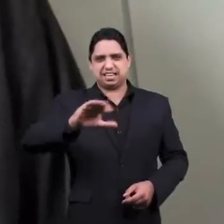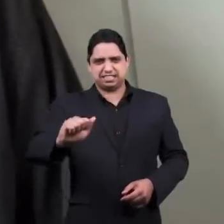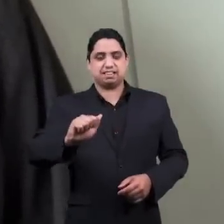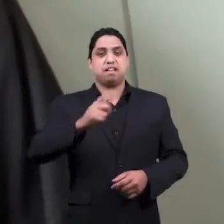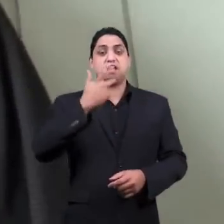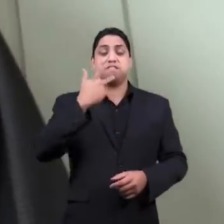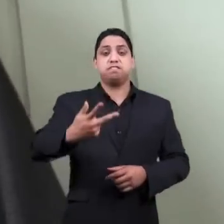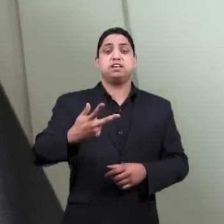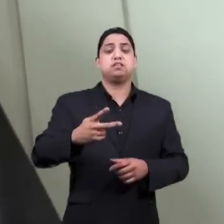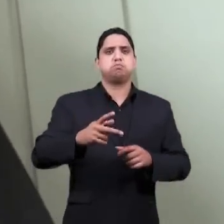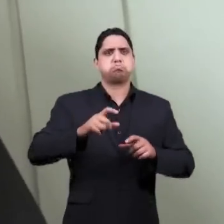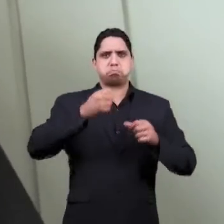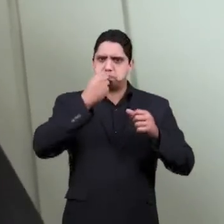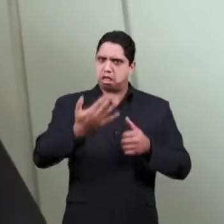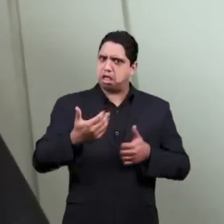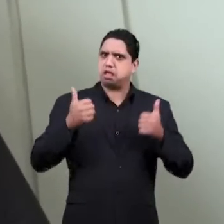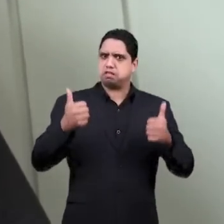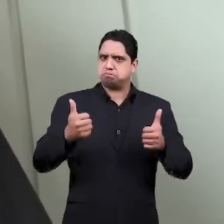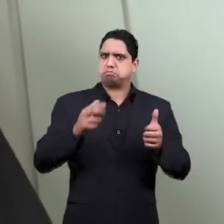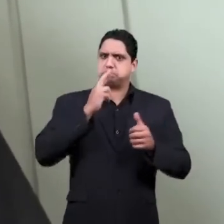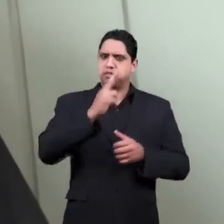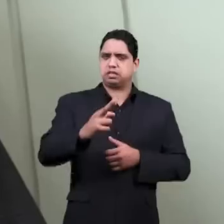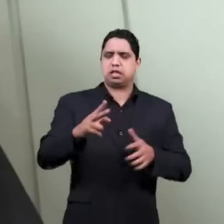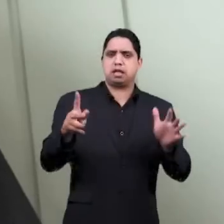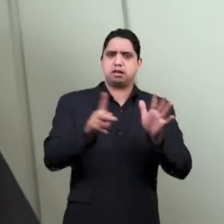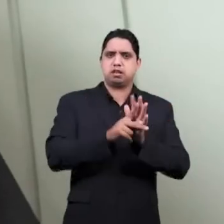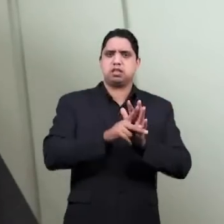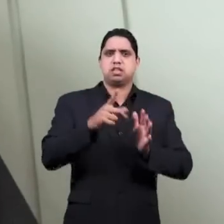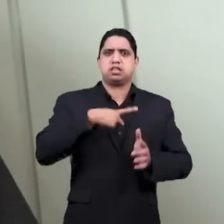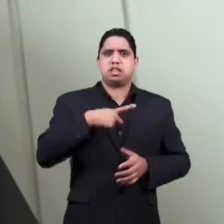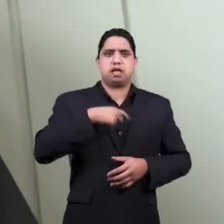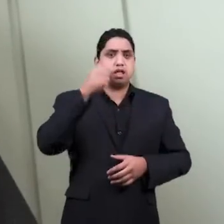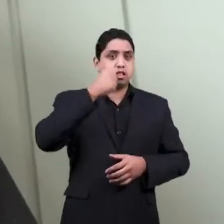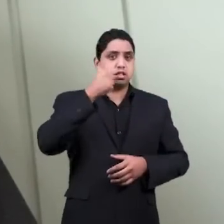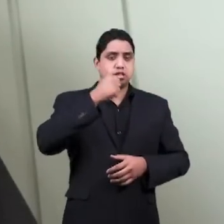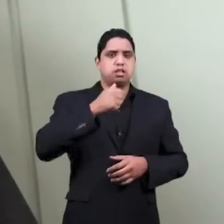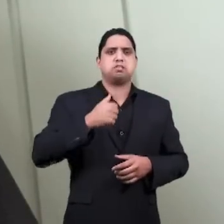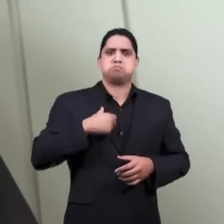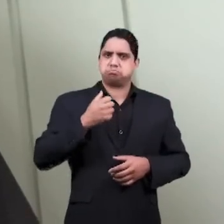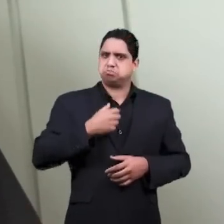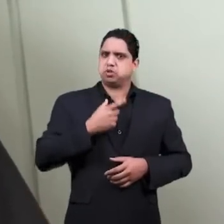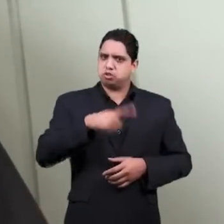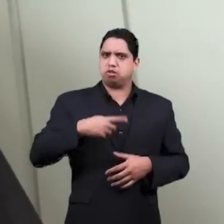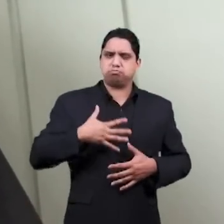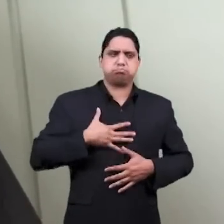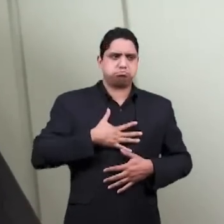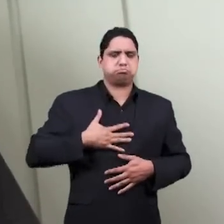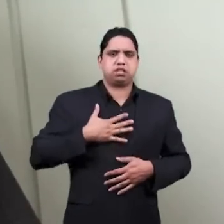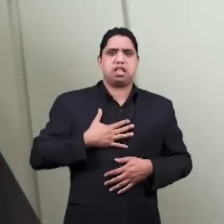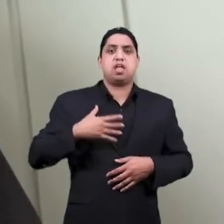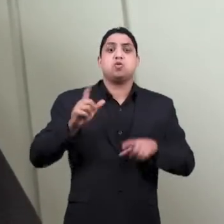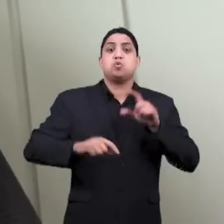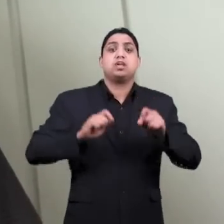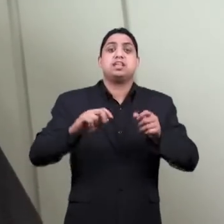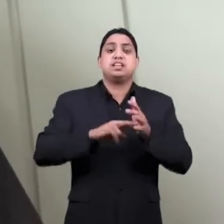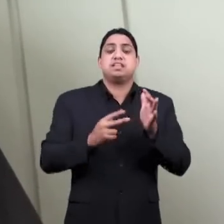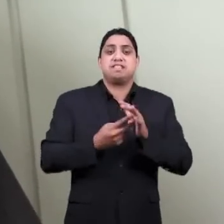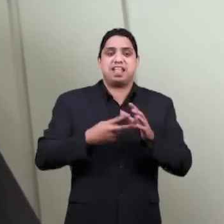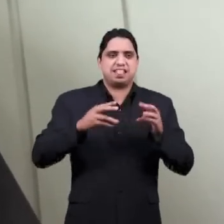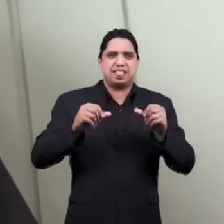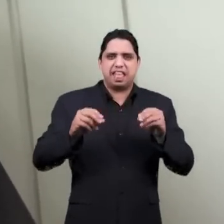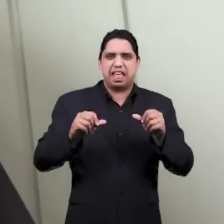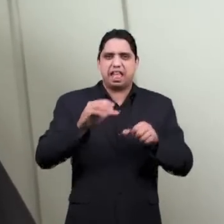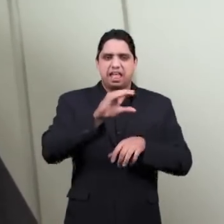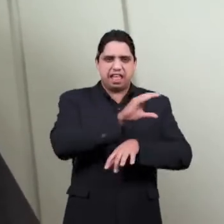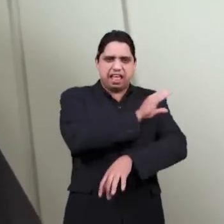ali uma colocação muito bem feita das respostas obtidas ali pela irmã, né? Ficam muito satisfeitos. A questão da terra, a terra